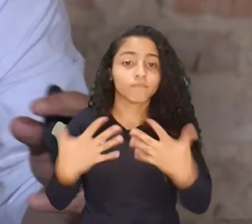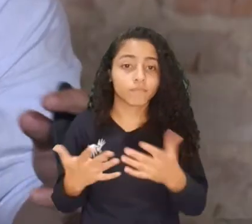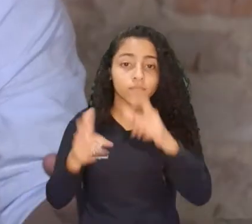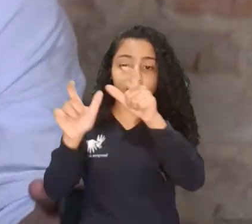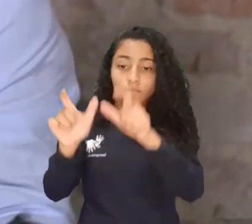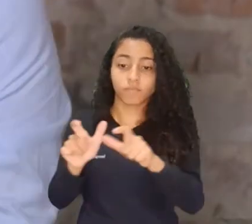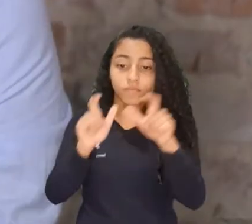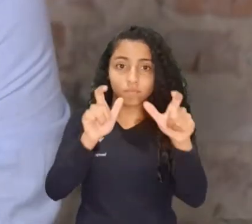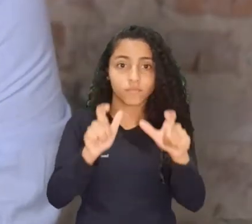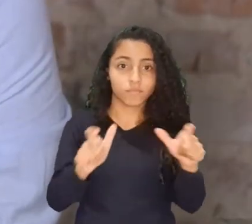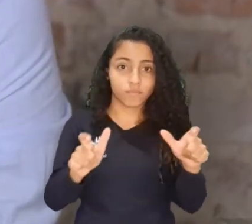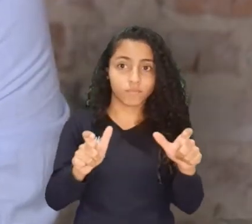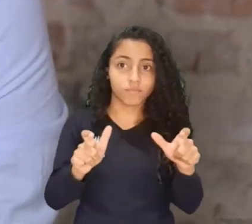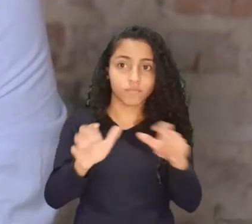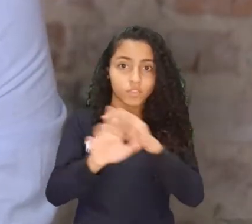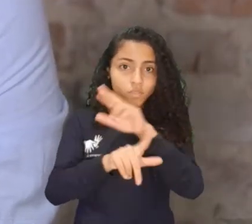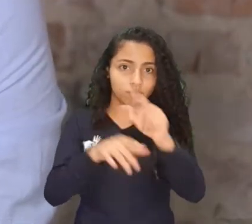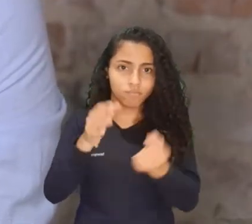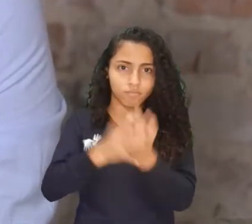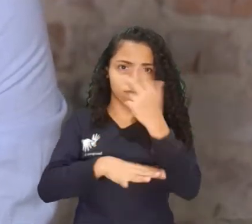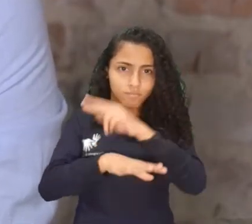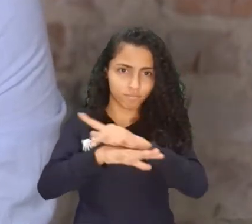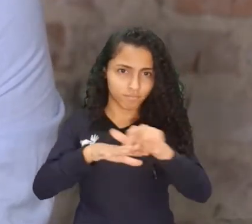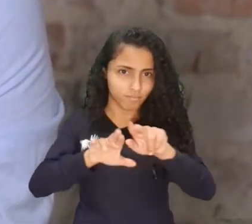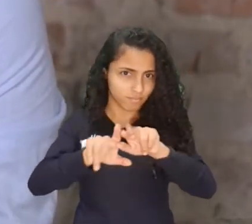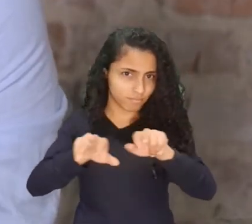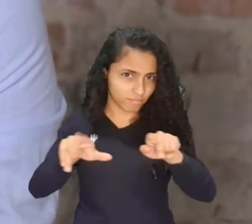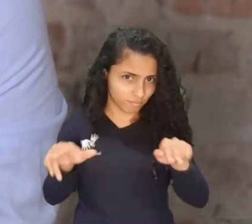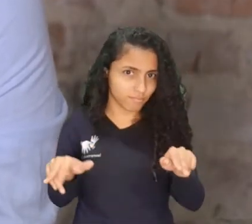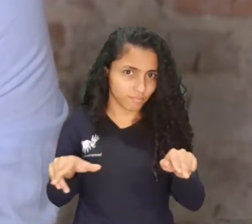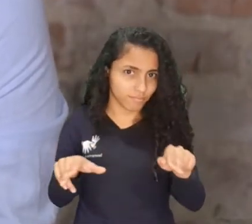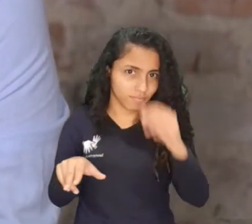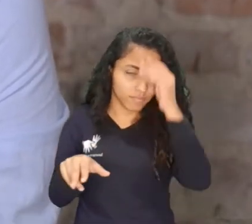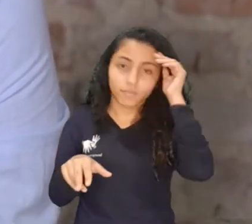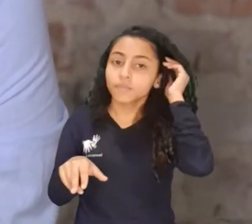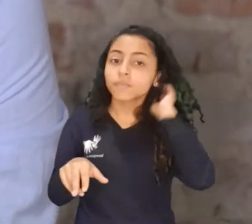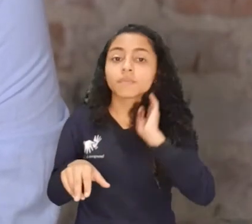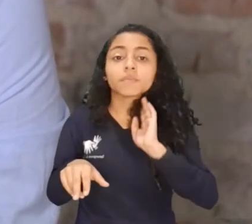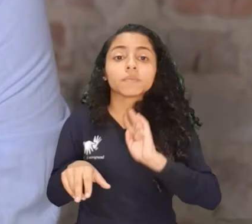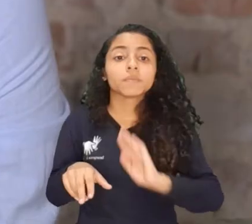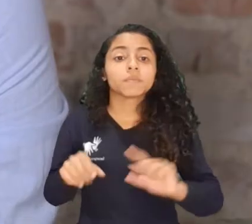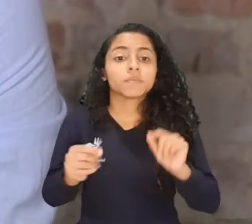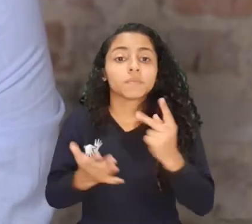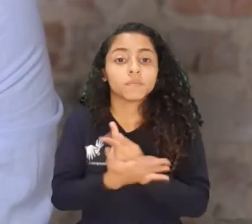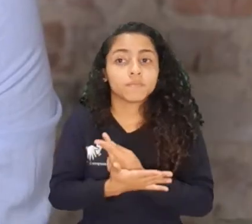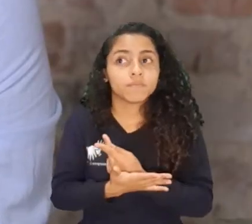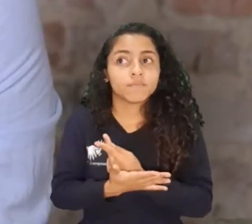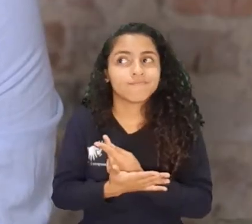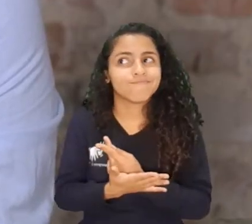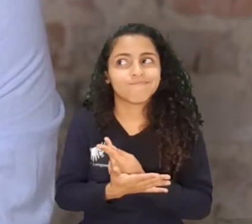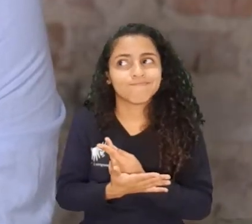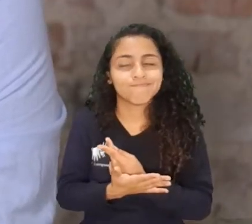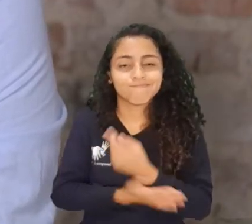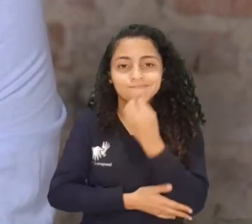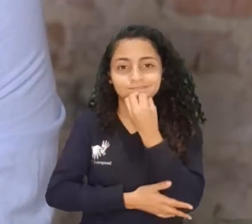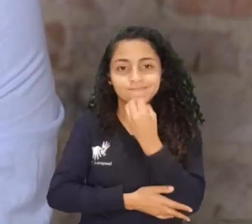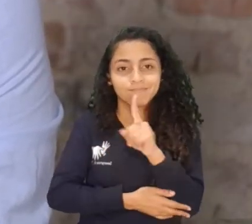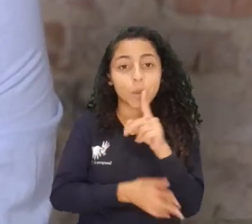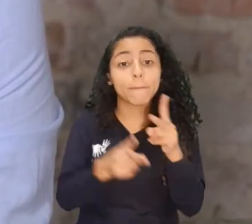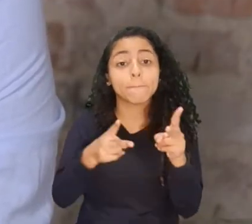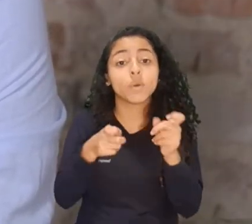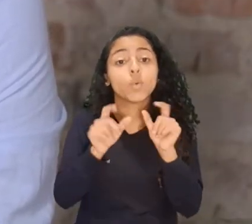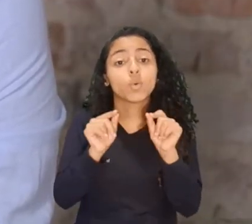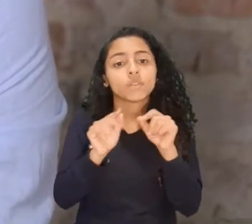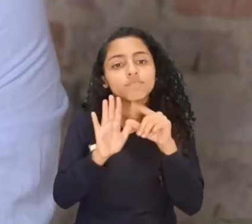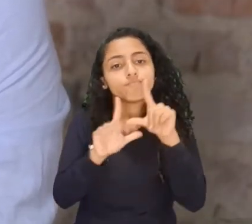agregados de diversidade biológica que a gente tem, o prognóstico também não é muito bom. O que a gente tem visto é uma diminuição